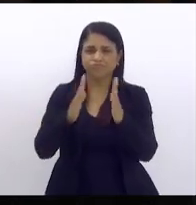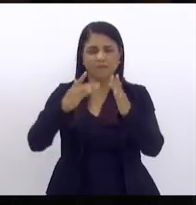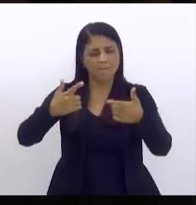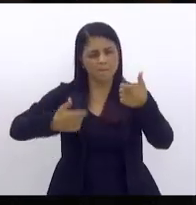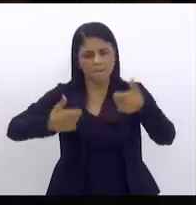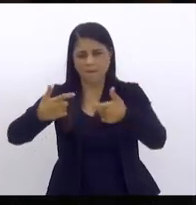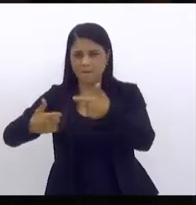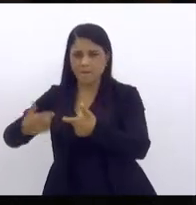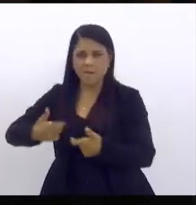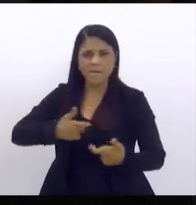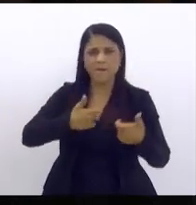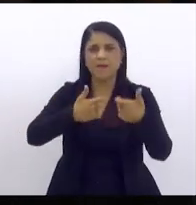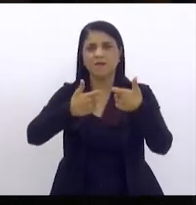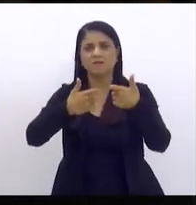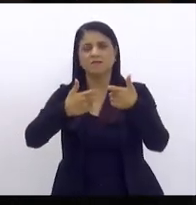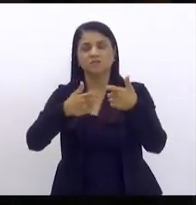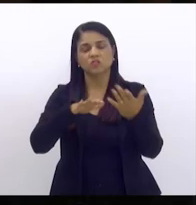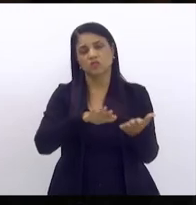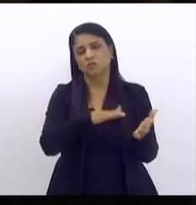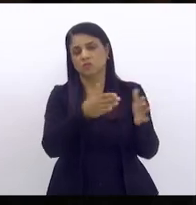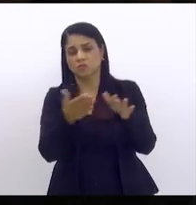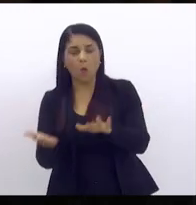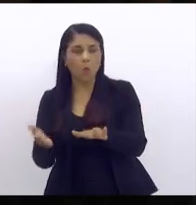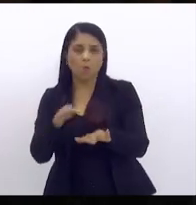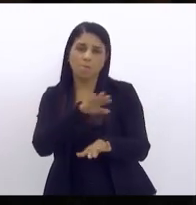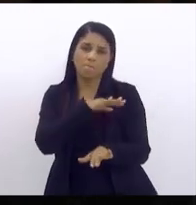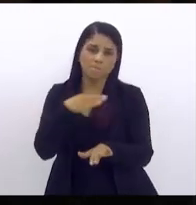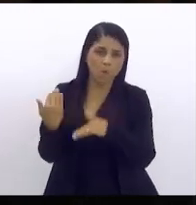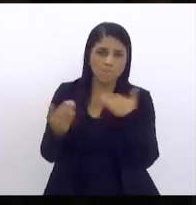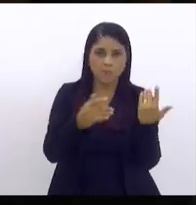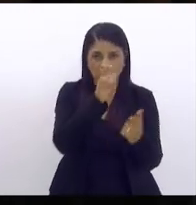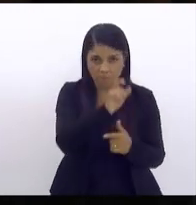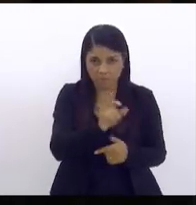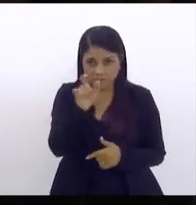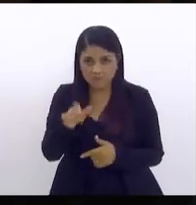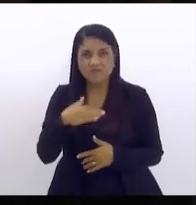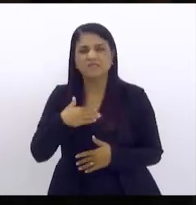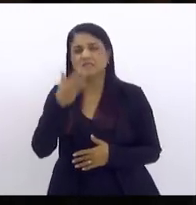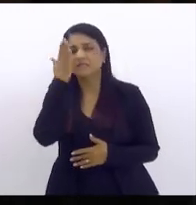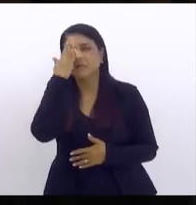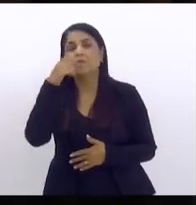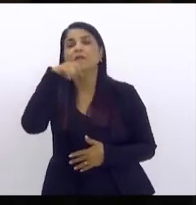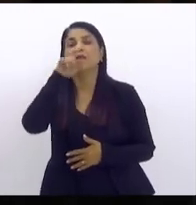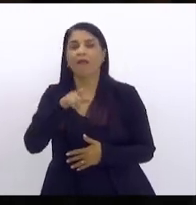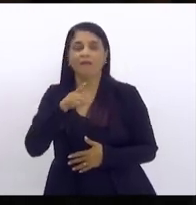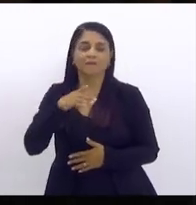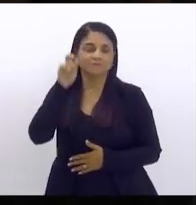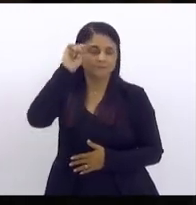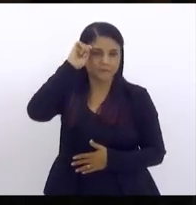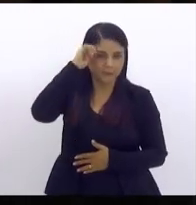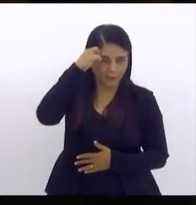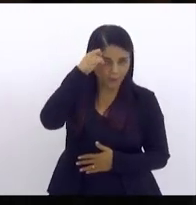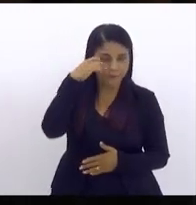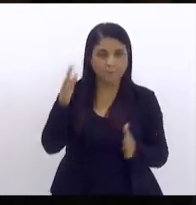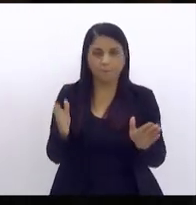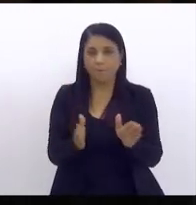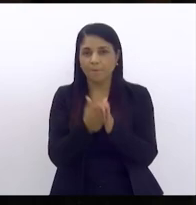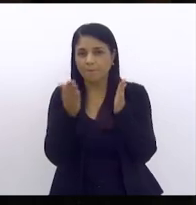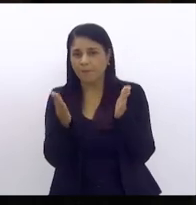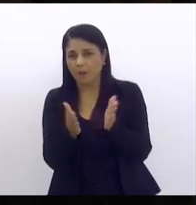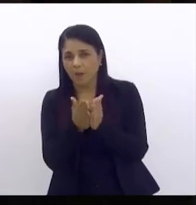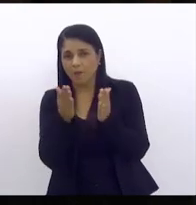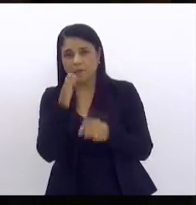deixa, sim, corpos no chão. E a gente sabe quais são esses corpos. São corpos negros, de pobres,